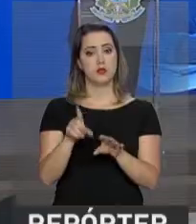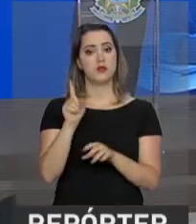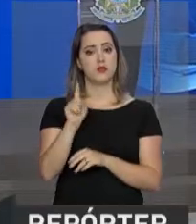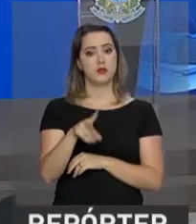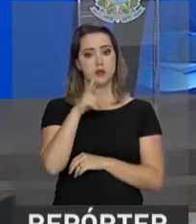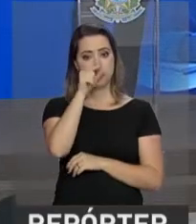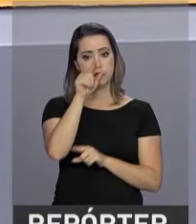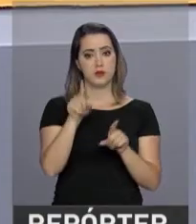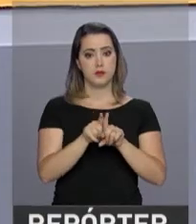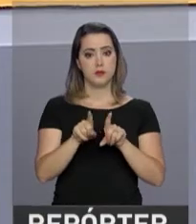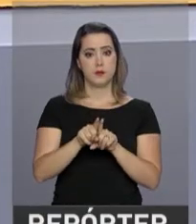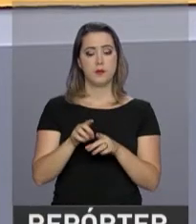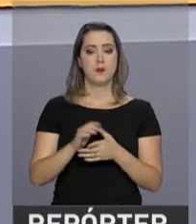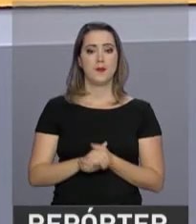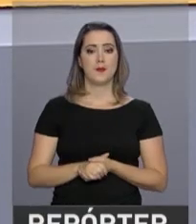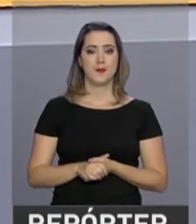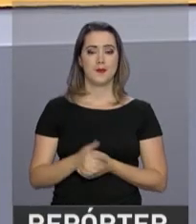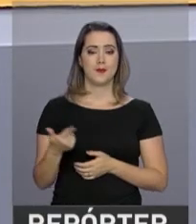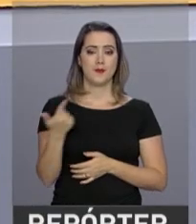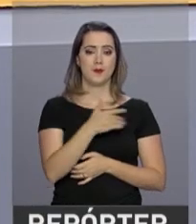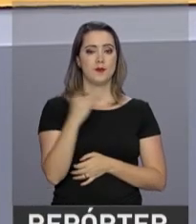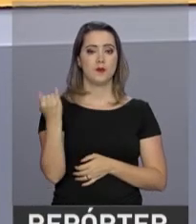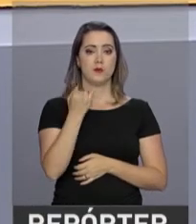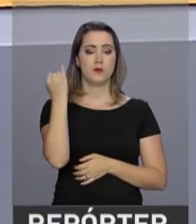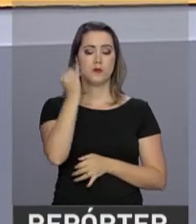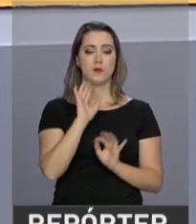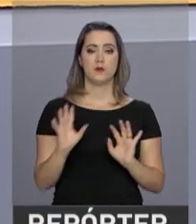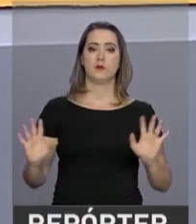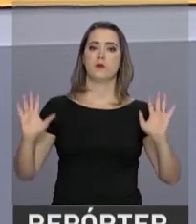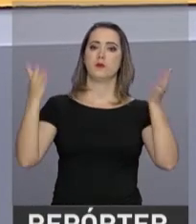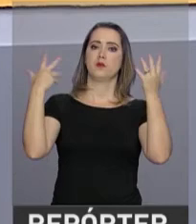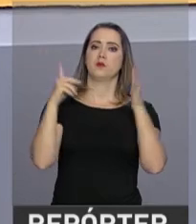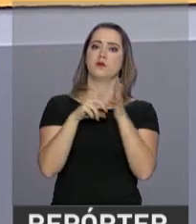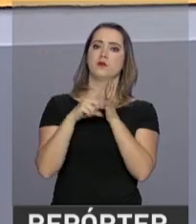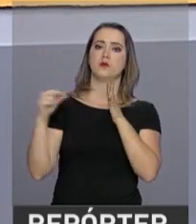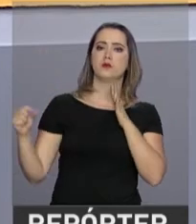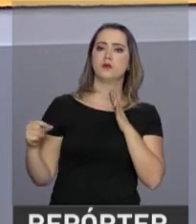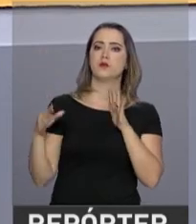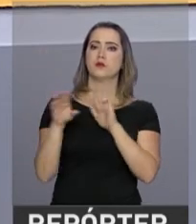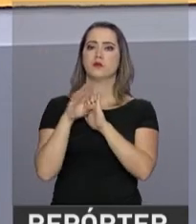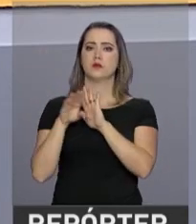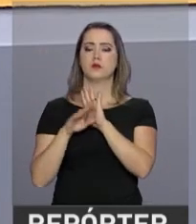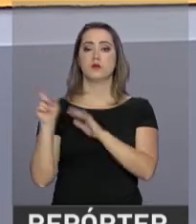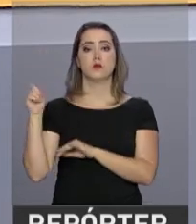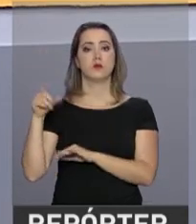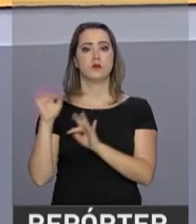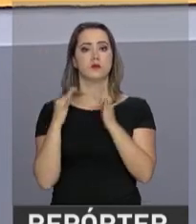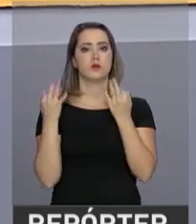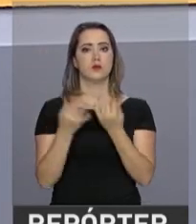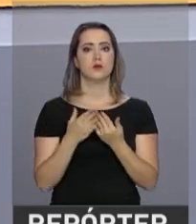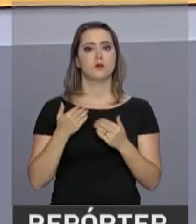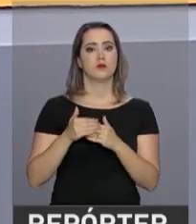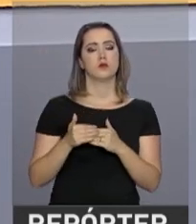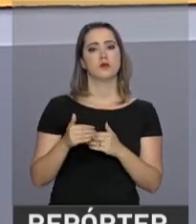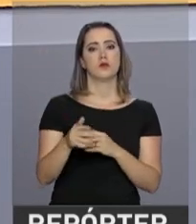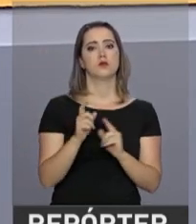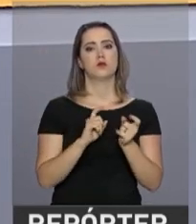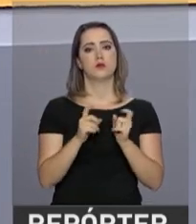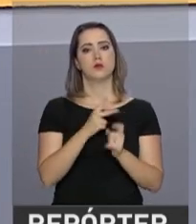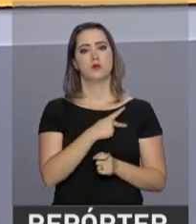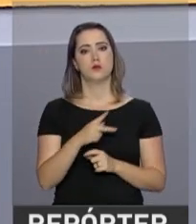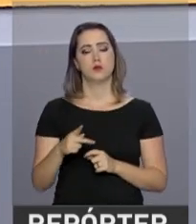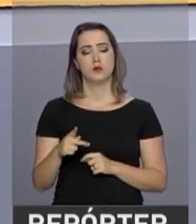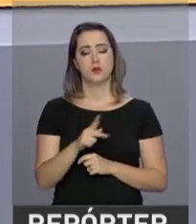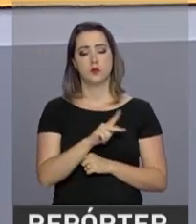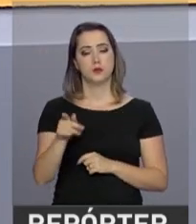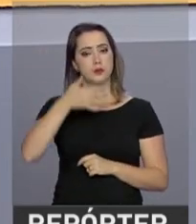de qualidade. Outro destaque nessa cerimônia no Palácio do Planalto foi o programa Bolsa Família, que durante a gestão do